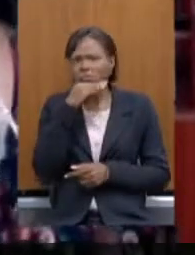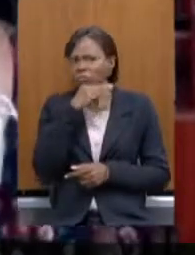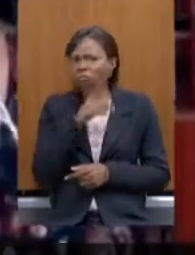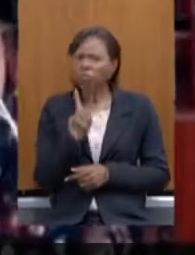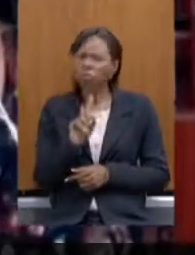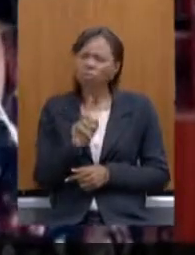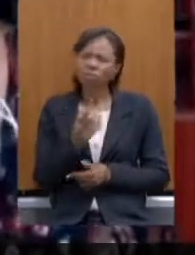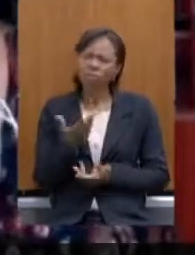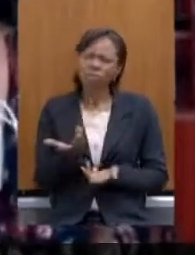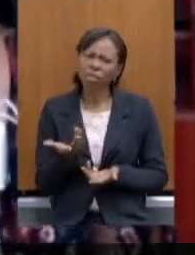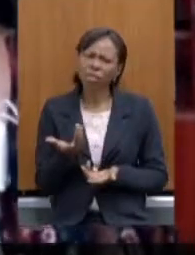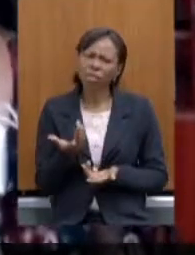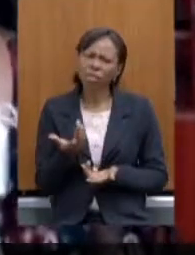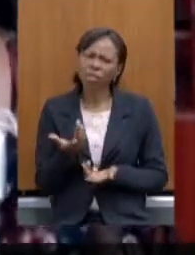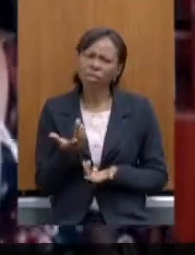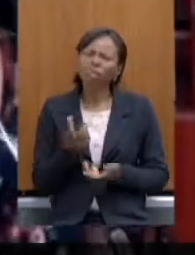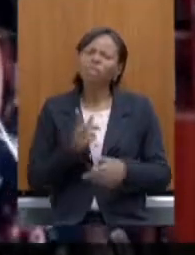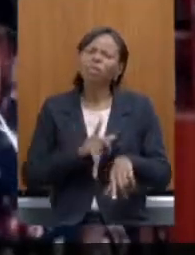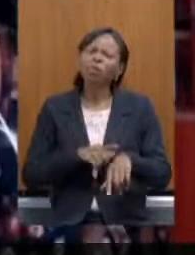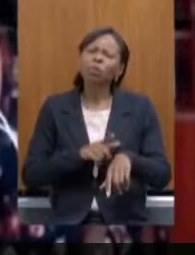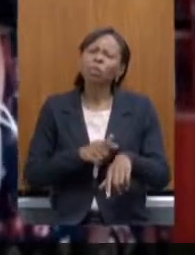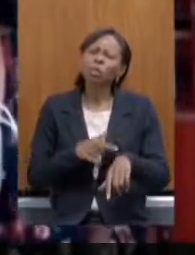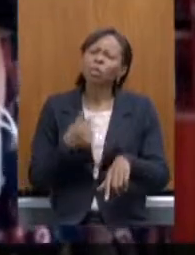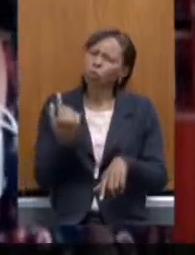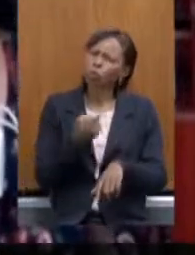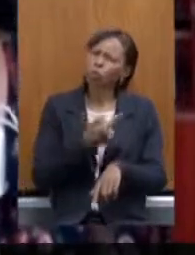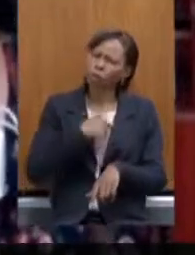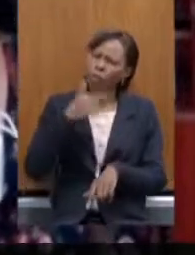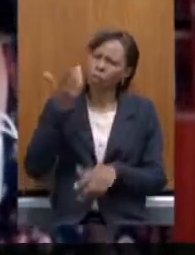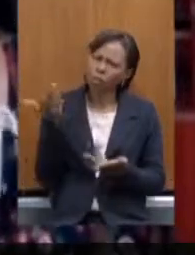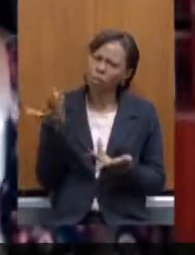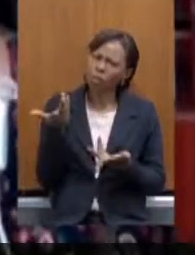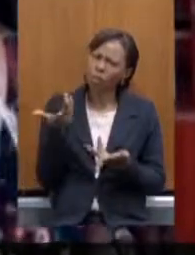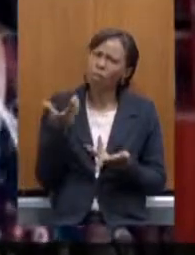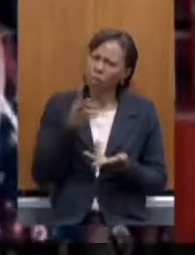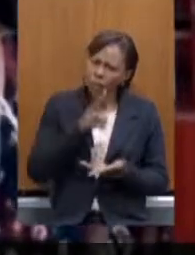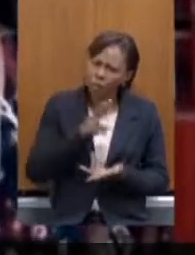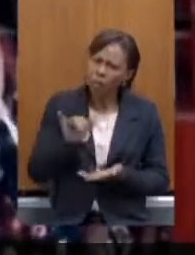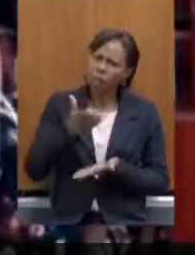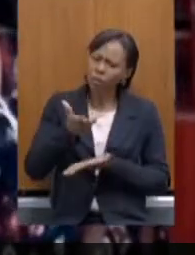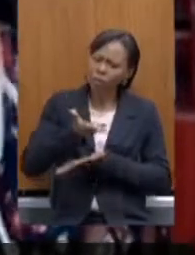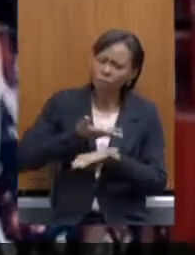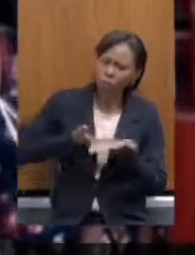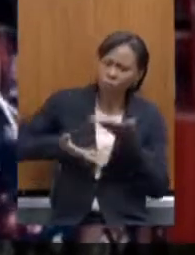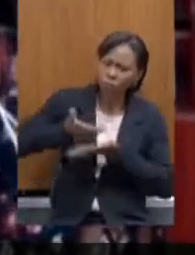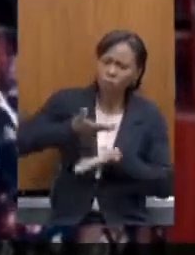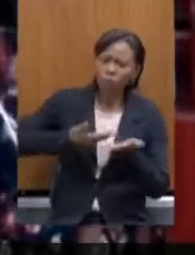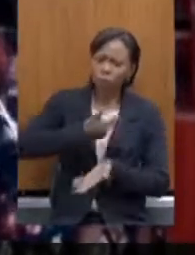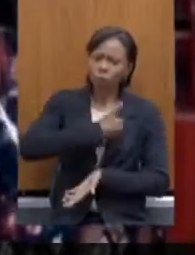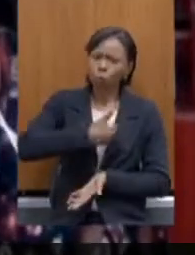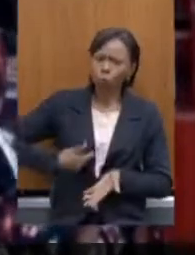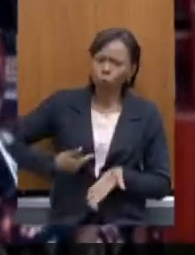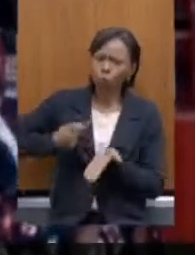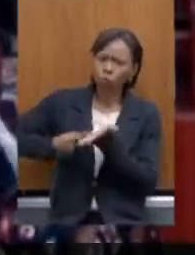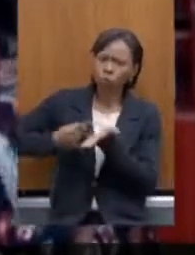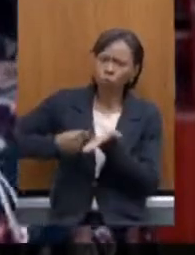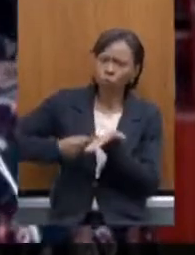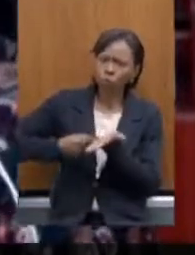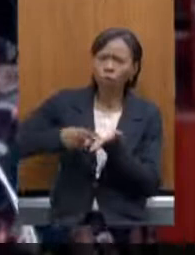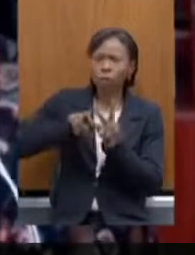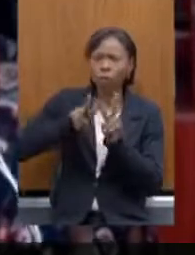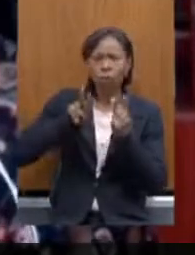que momento nós de fato vamos negociar com estado as